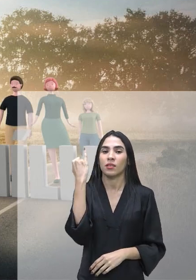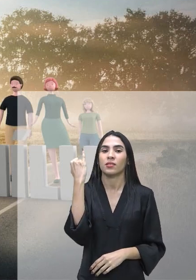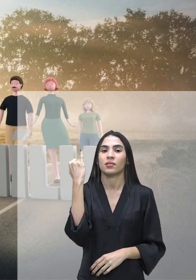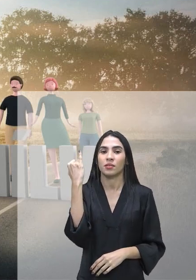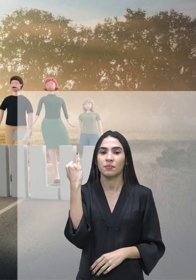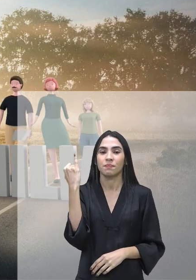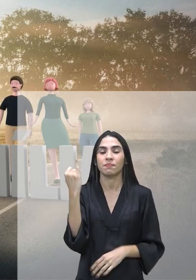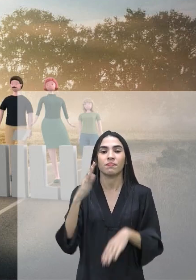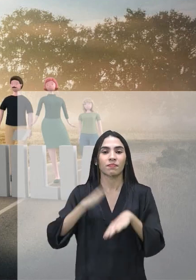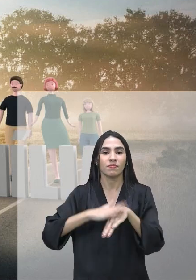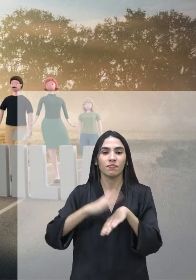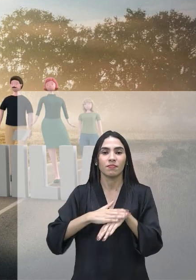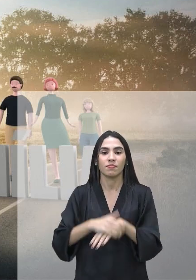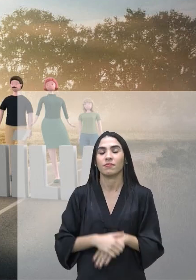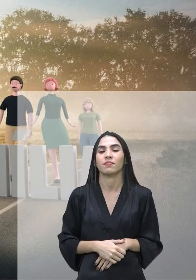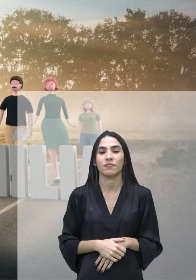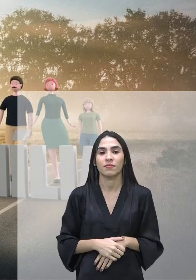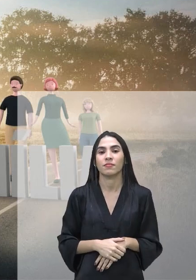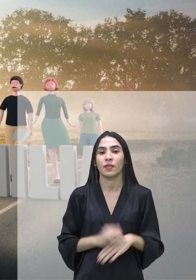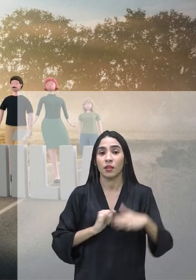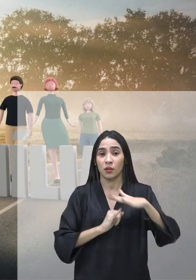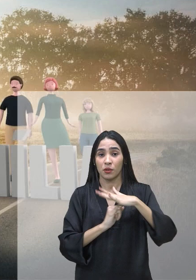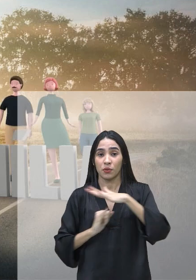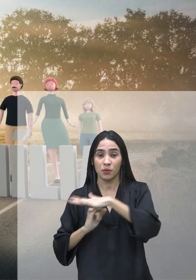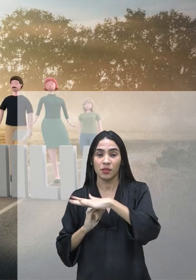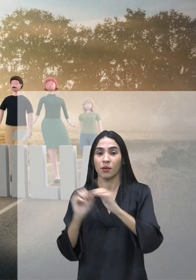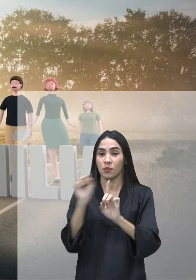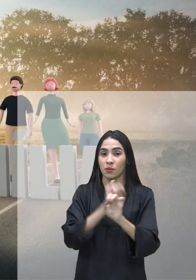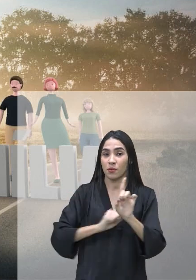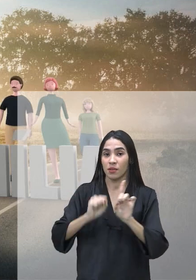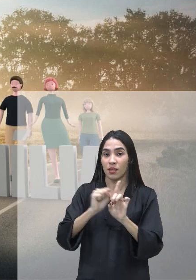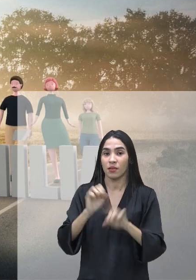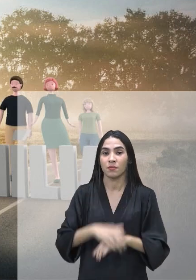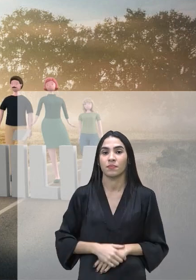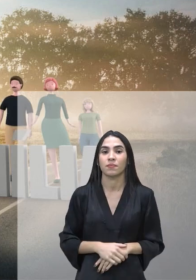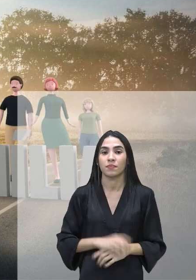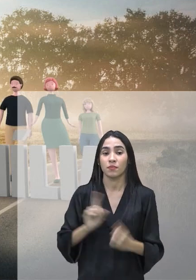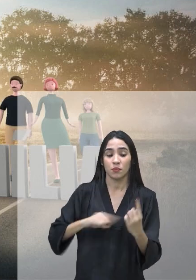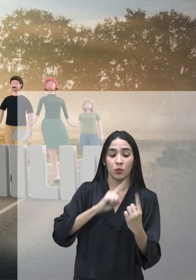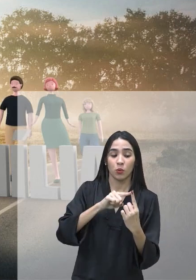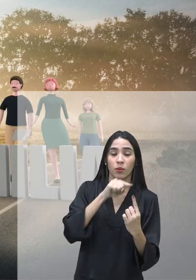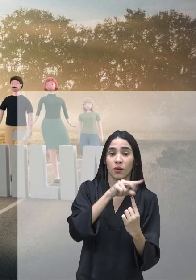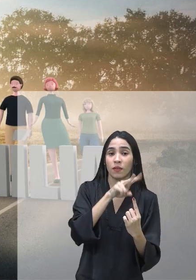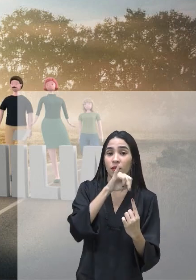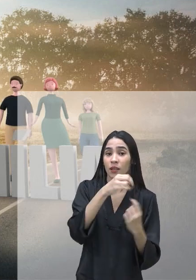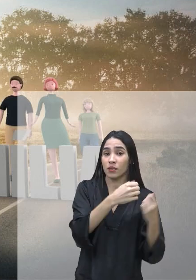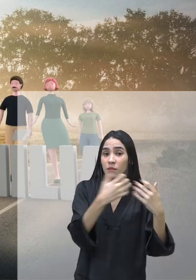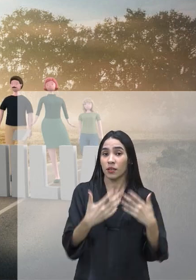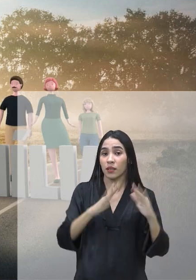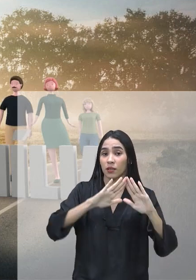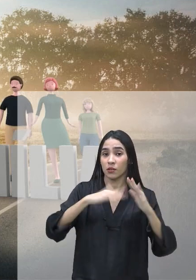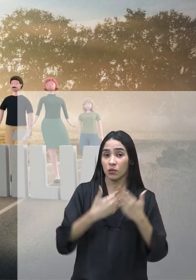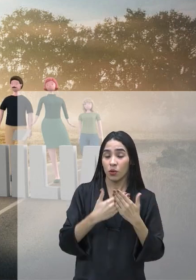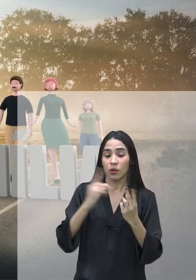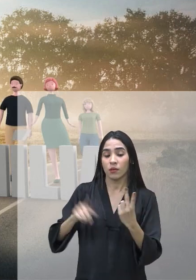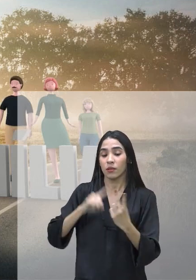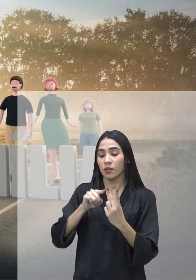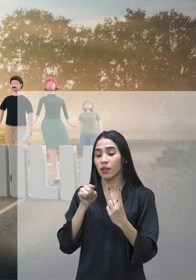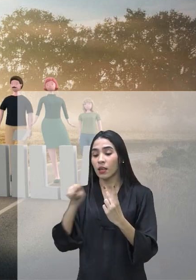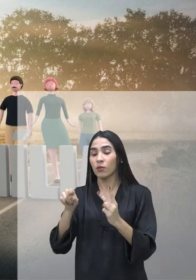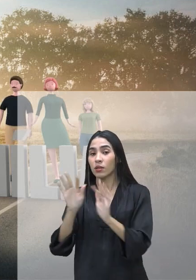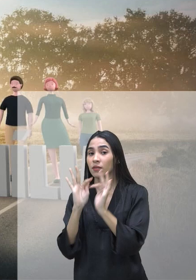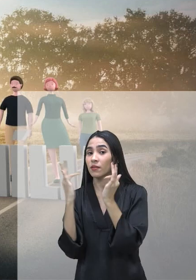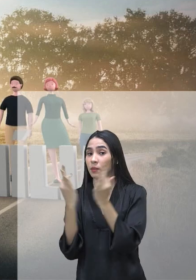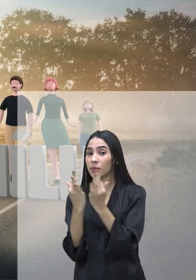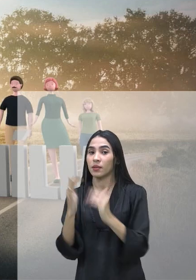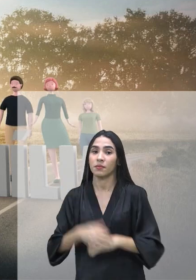fundamentalmente produzido pelas instituições sociais. Uma é que ele vai dizer que é a escola e a outra é a